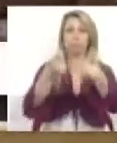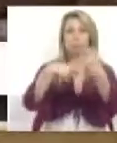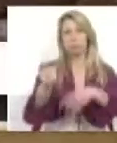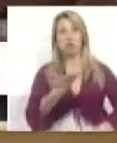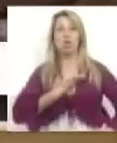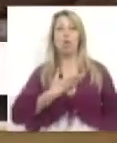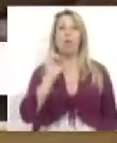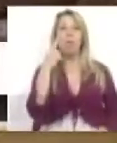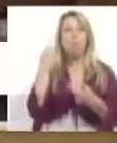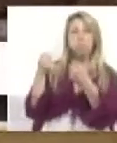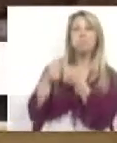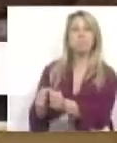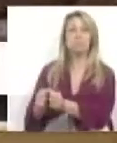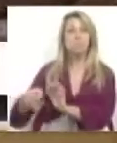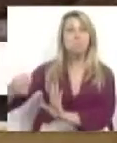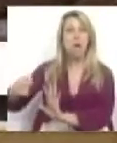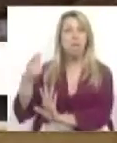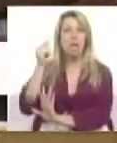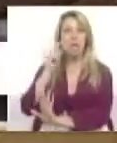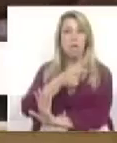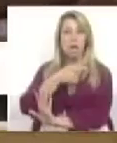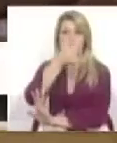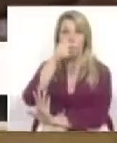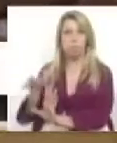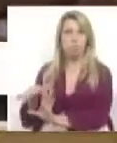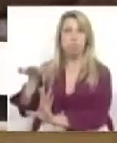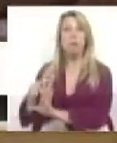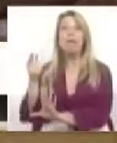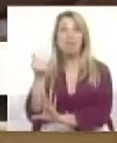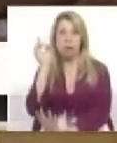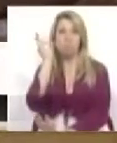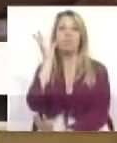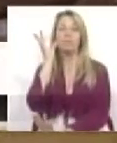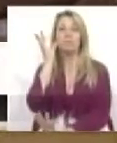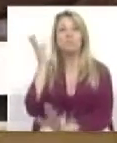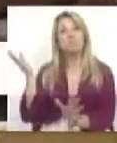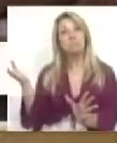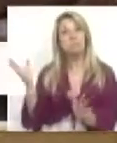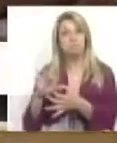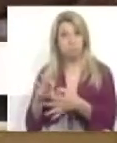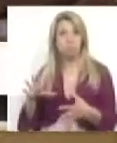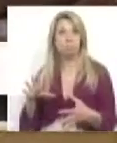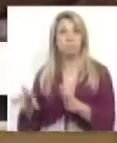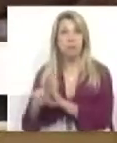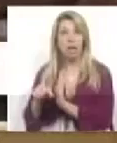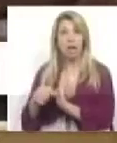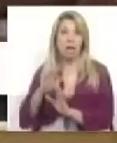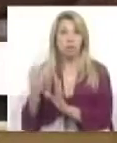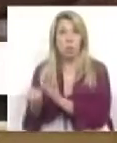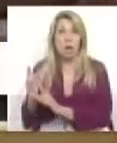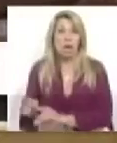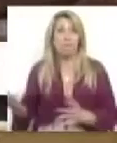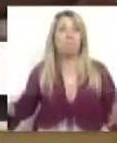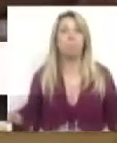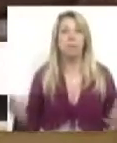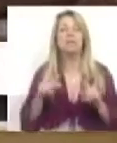esconder uma mala de dinheiro corrupto, fazem uso de mecanismos legais criados para isso mesmo. Neste sistema paralelo de